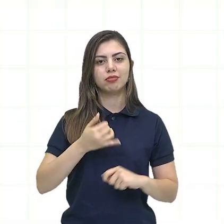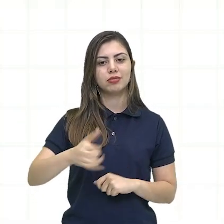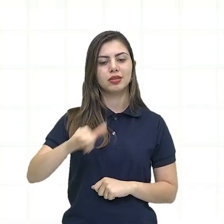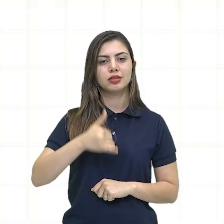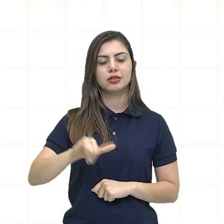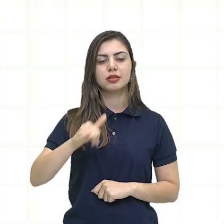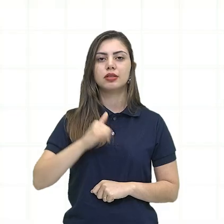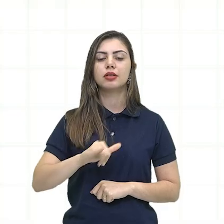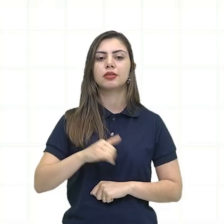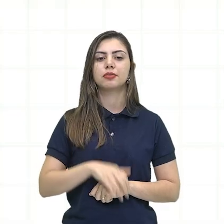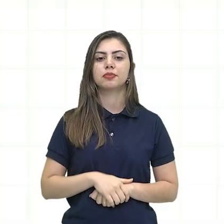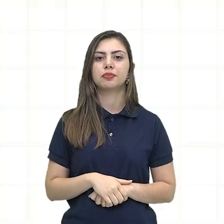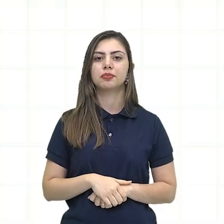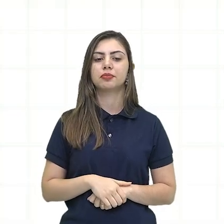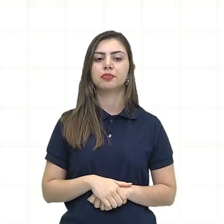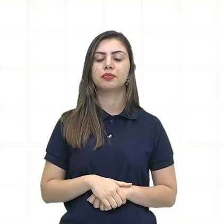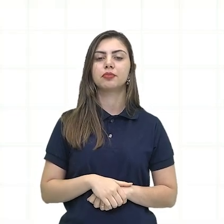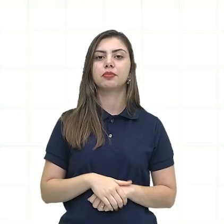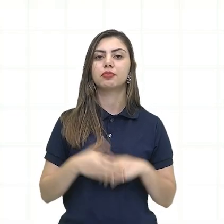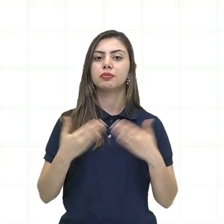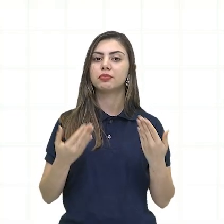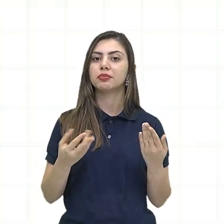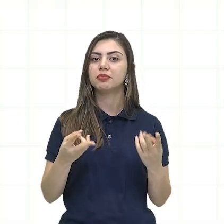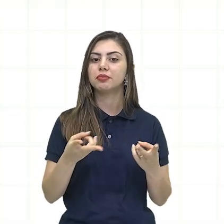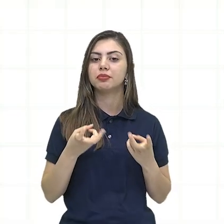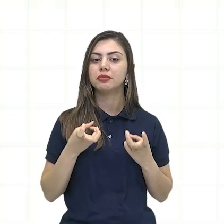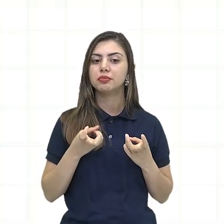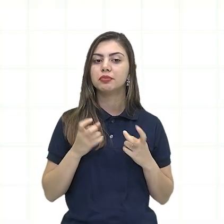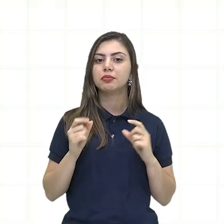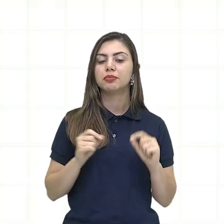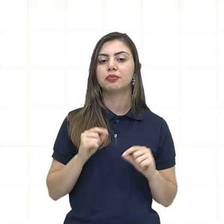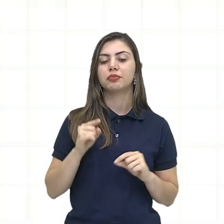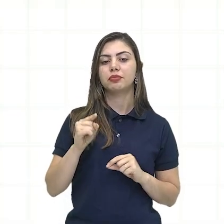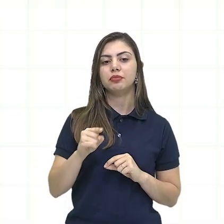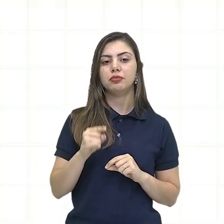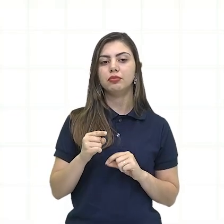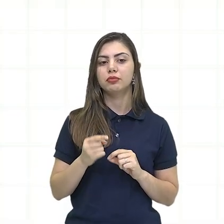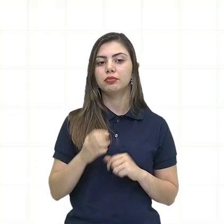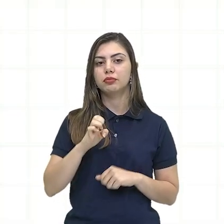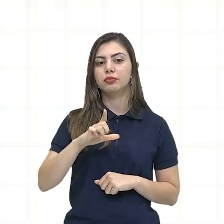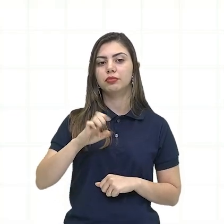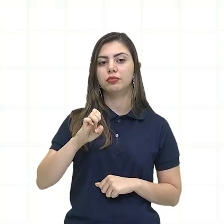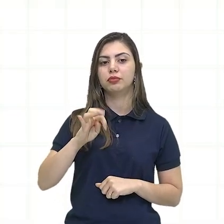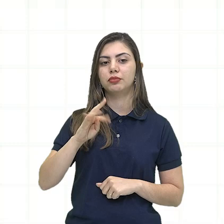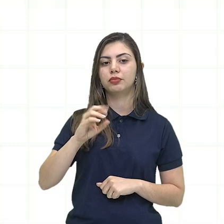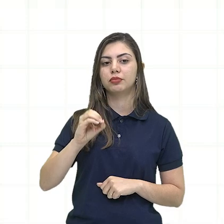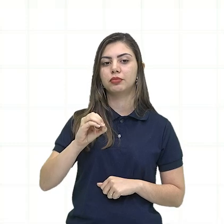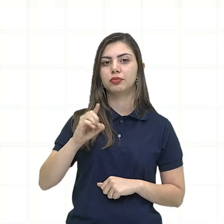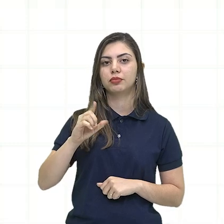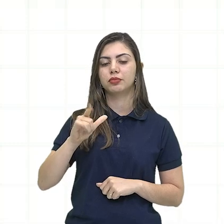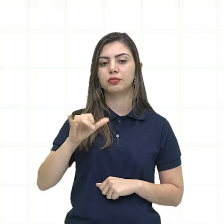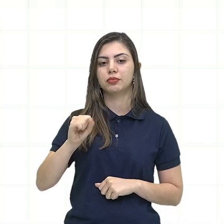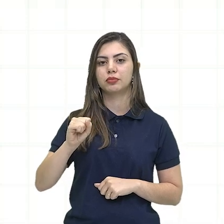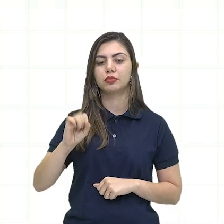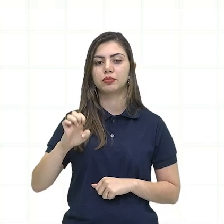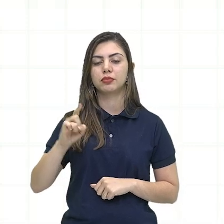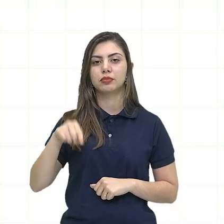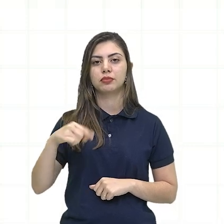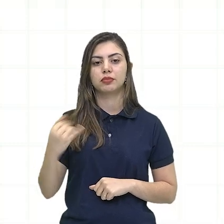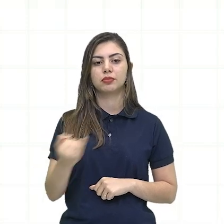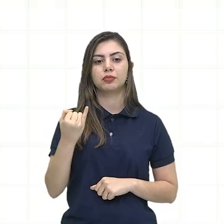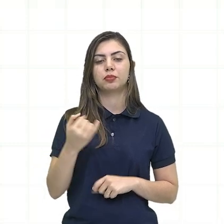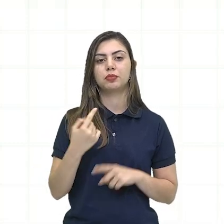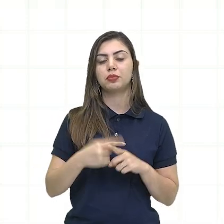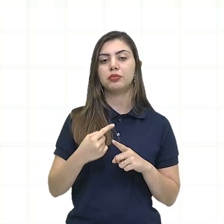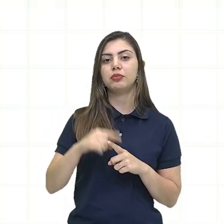a eletrólise da água é um processo muito importante, tendo em vista que o hidrogênio é um gás que pode